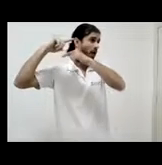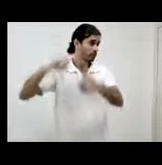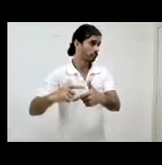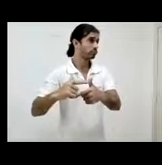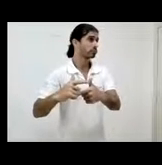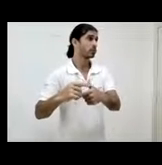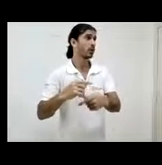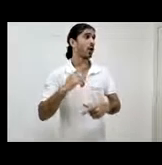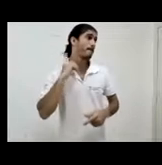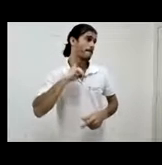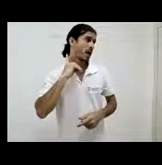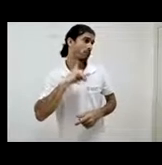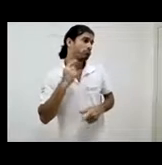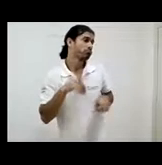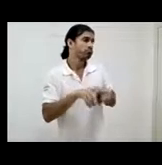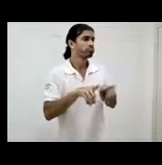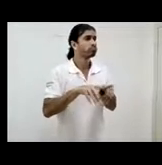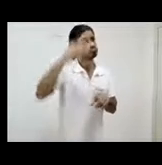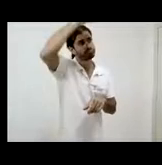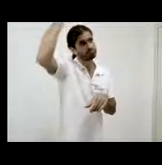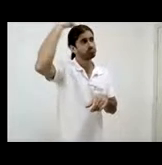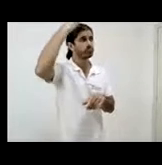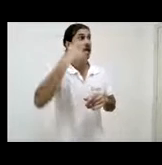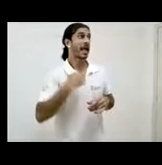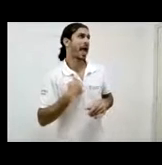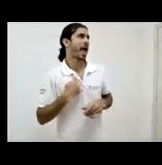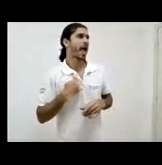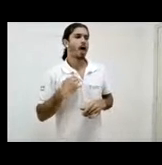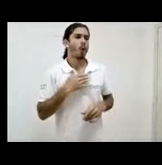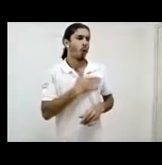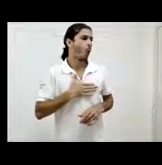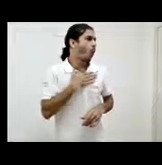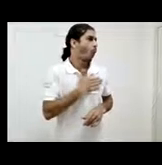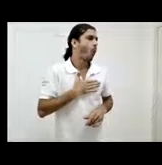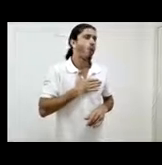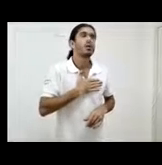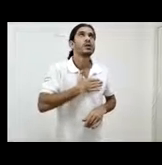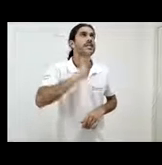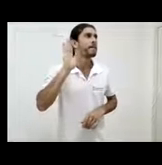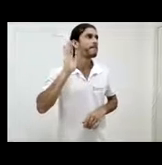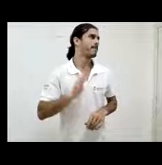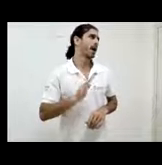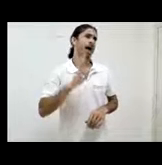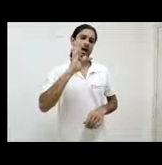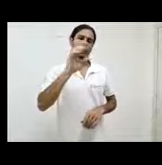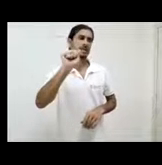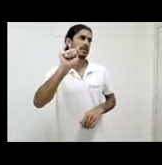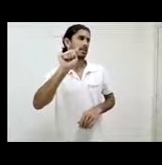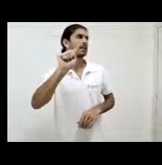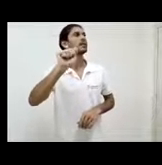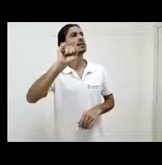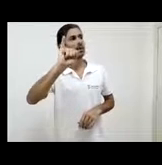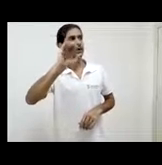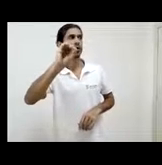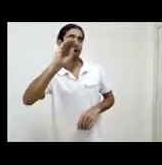mas eu sei o que é taioba, é a melhor verdura que eu gosto. Mas quando o menino fala assim, eu moro